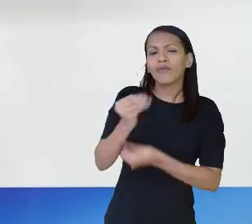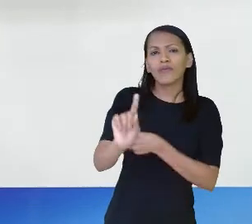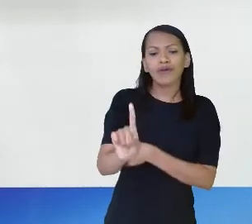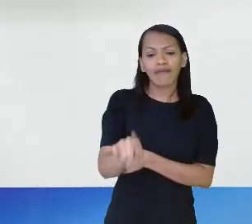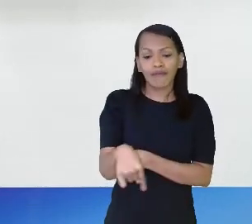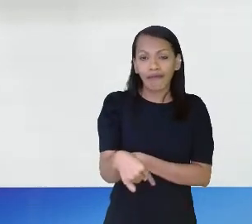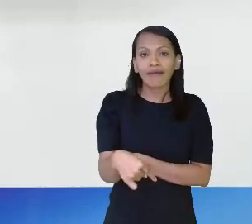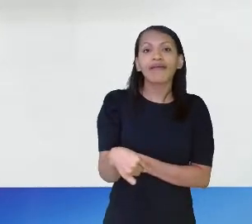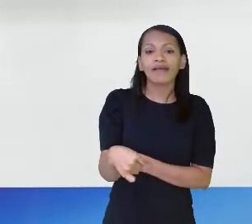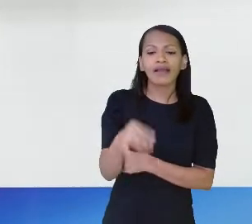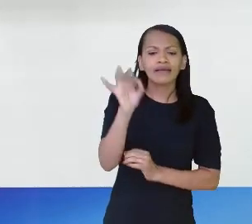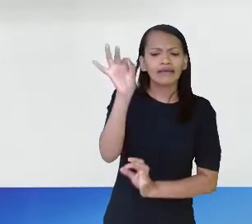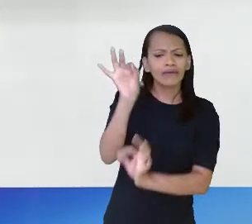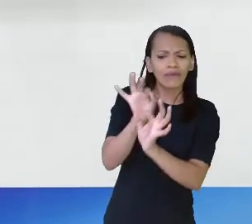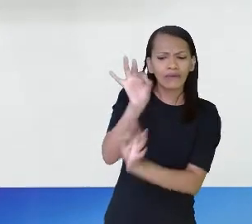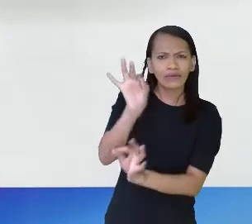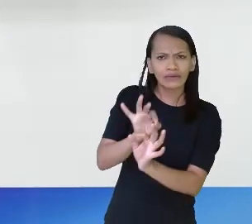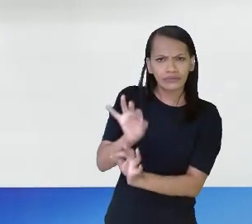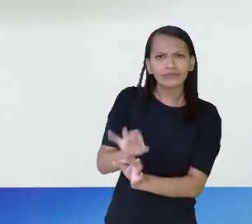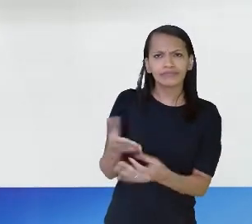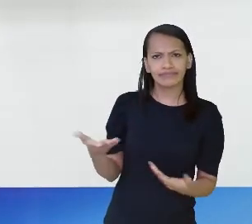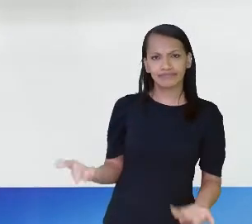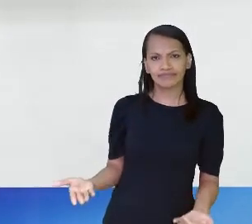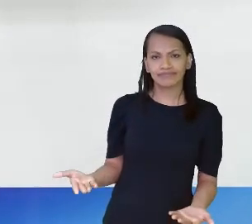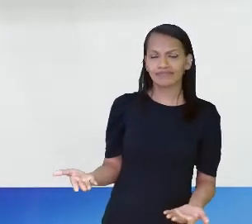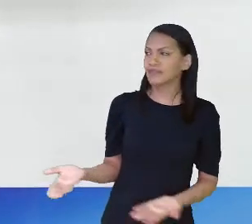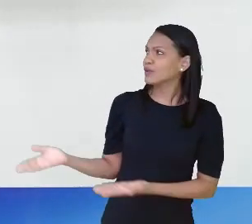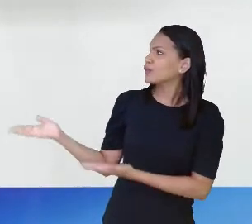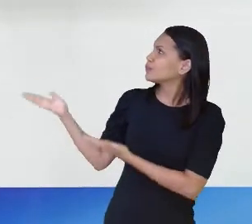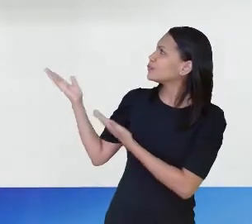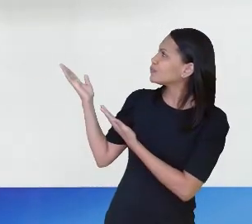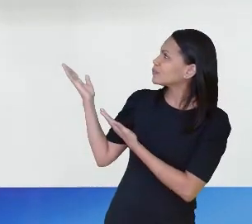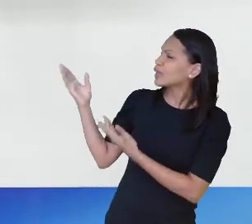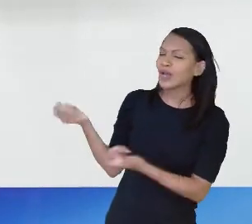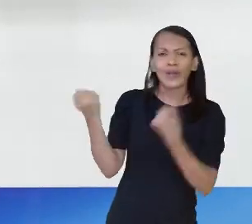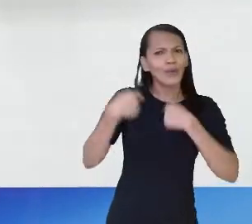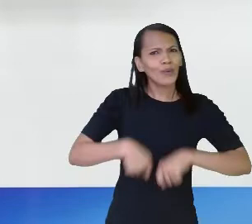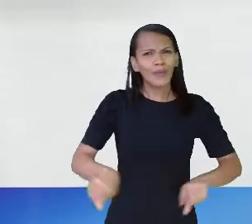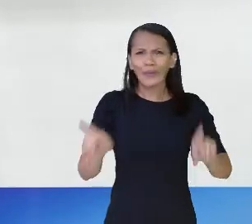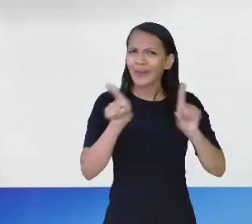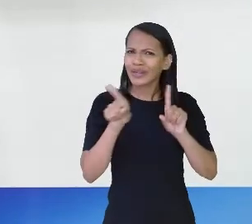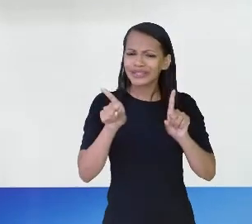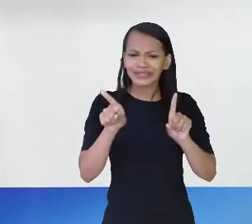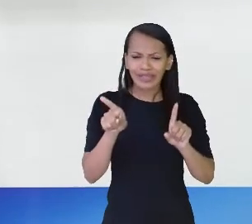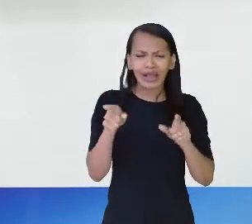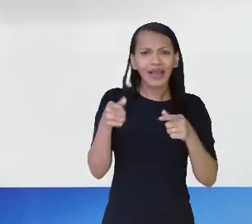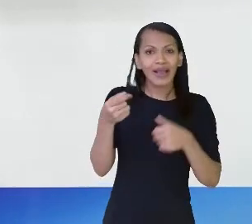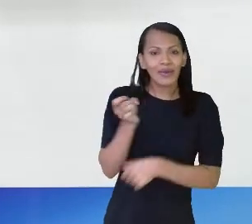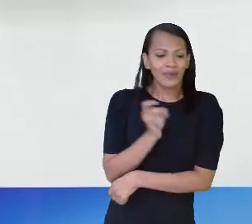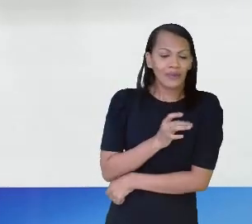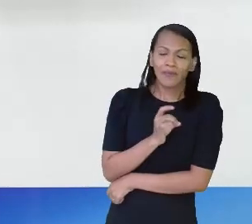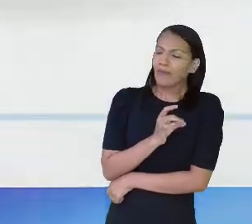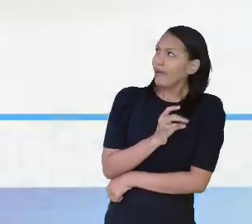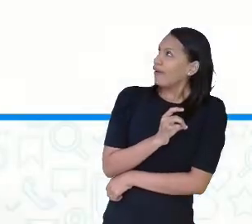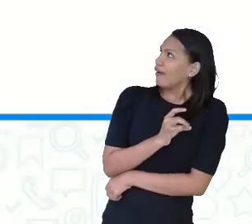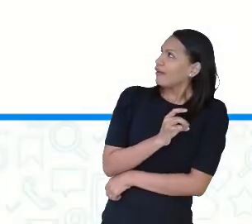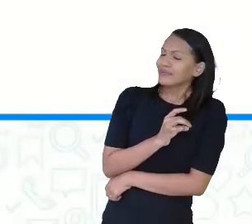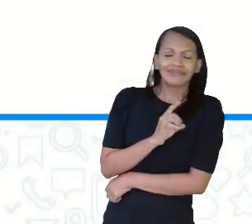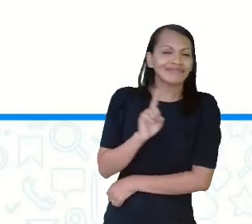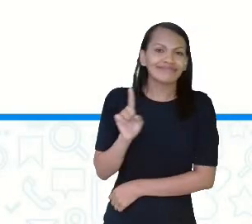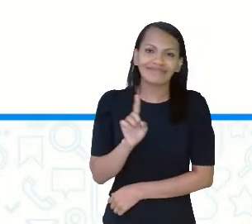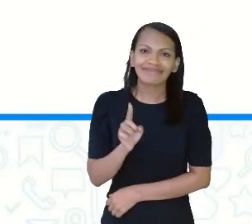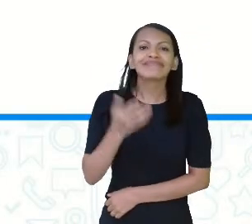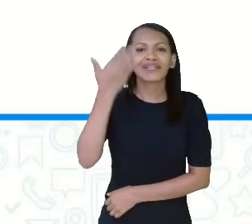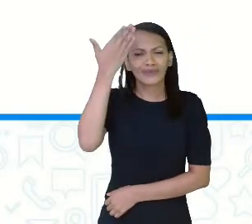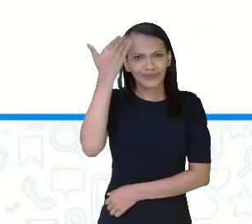é estruturada, isso mesmo. Não precisa ficar com medo dessa operação. Eu sei que muita